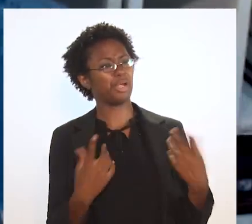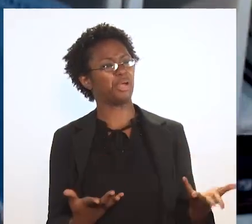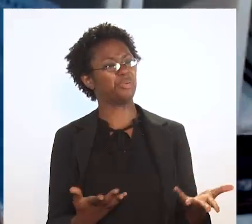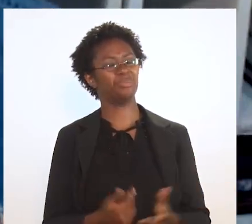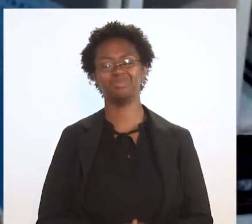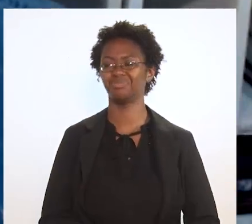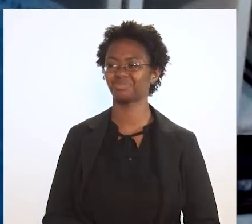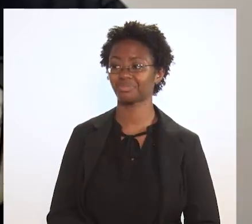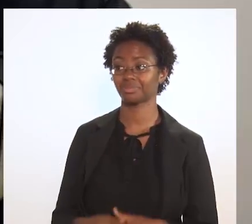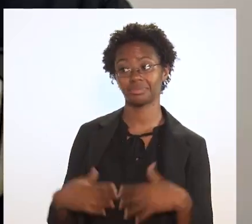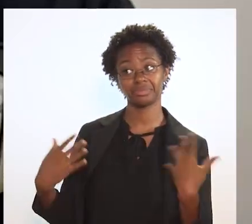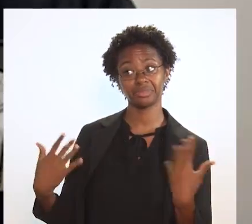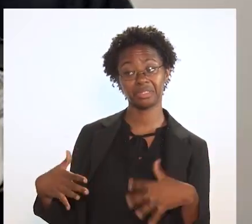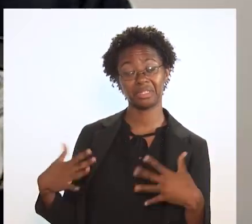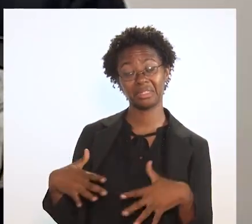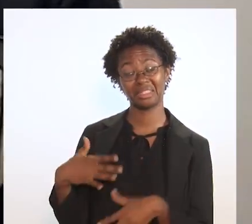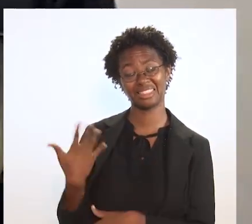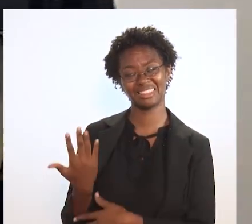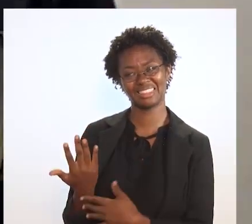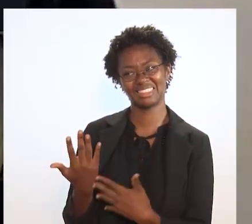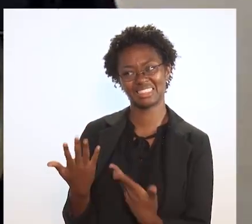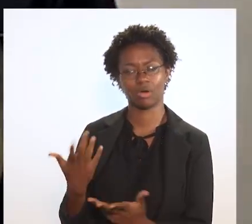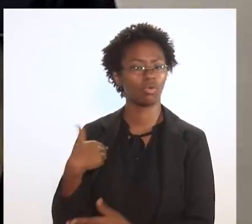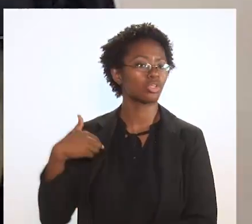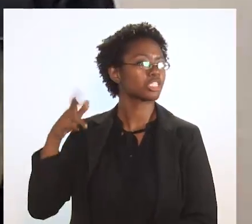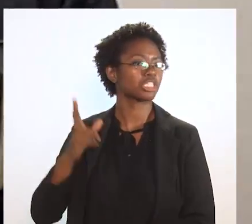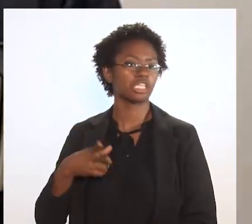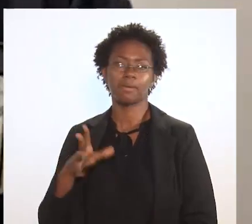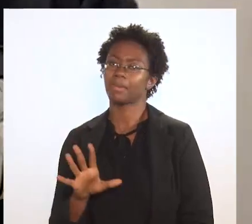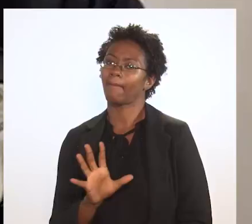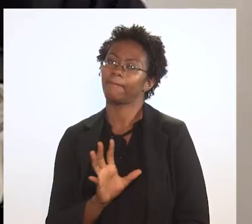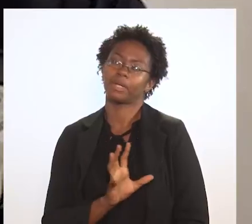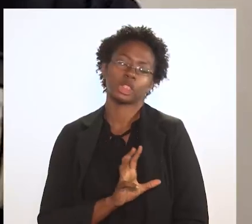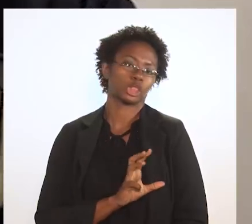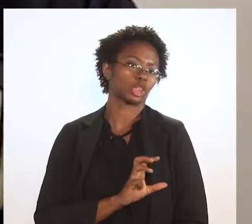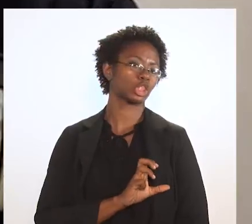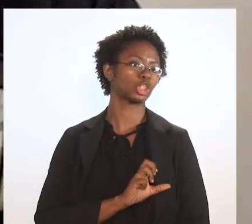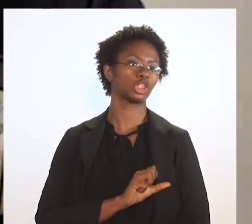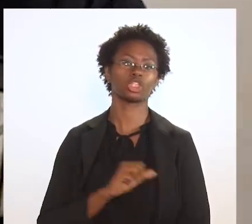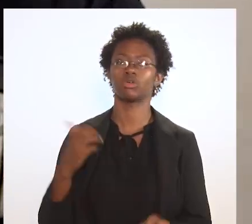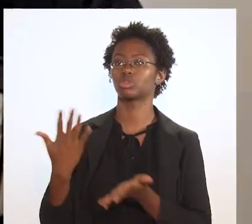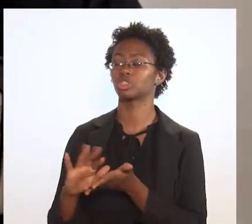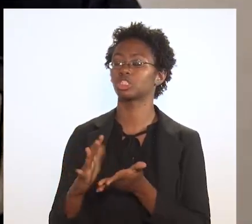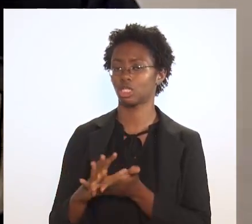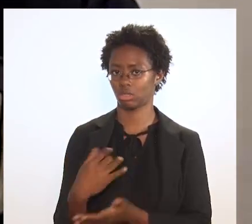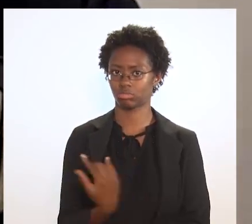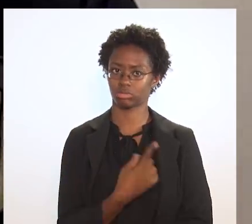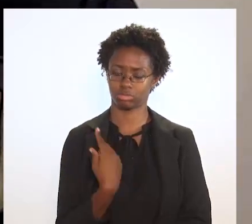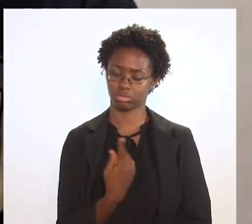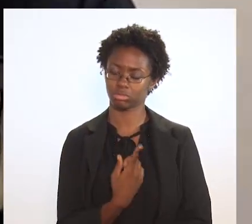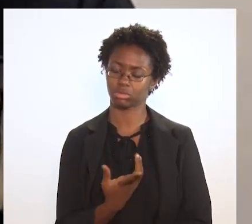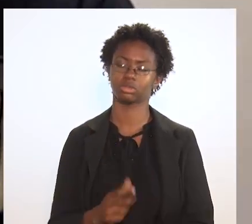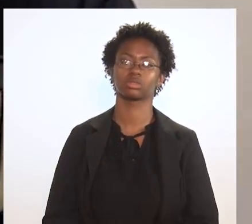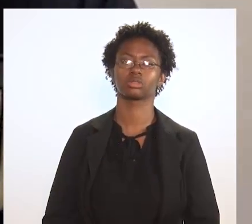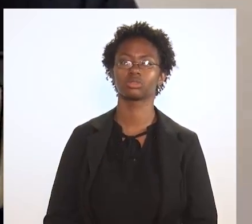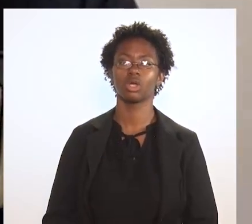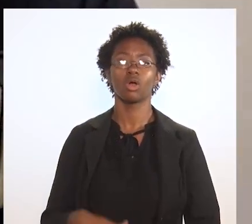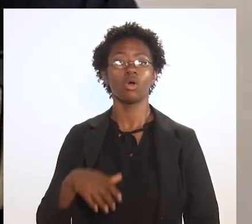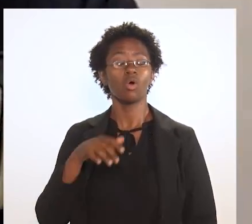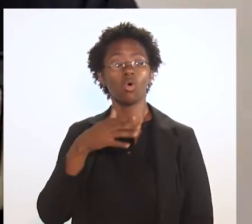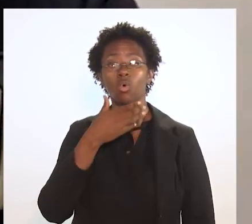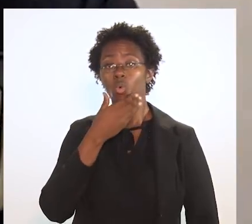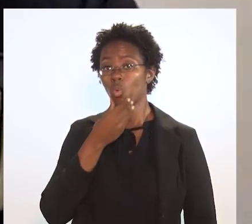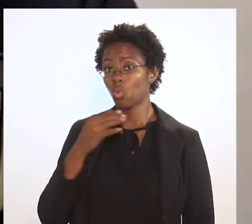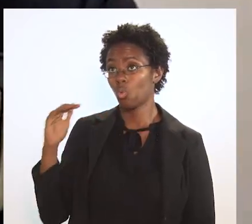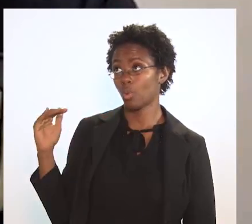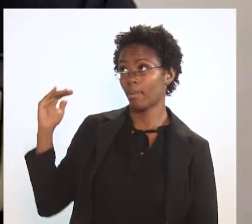esse mundo? Rapaz, eu sempre fui muito apaixonado por samba.